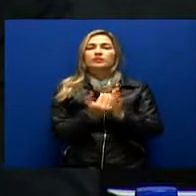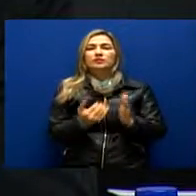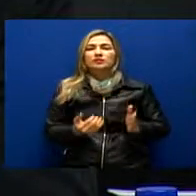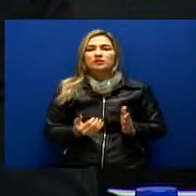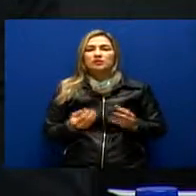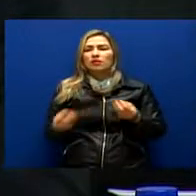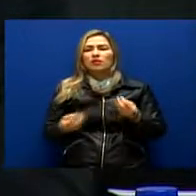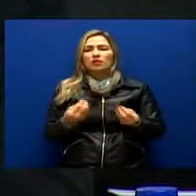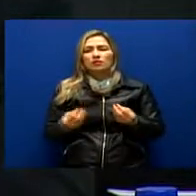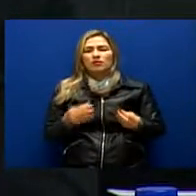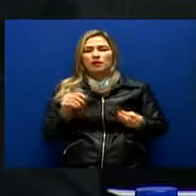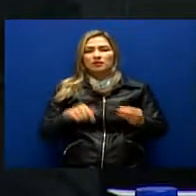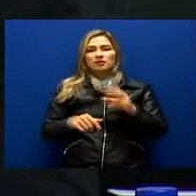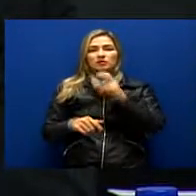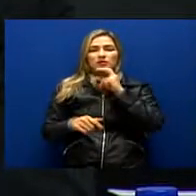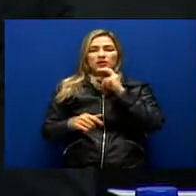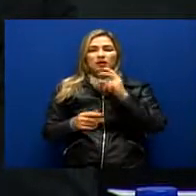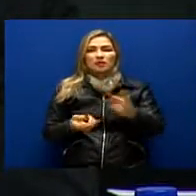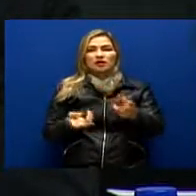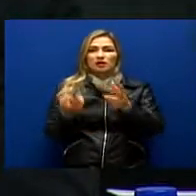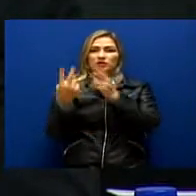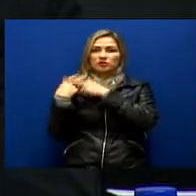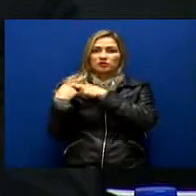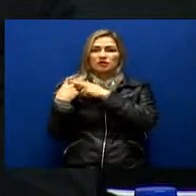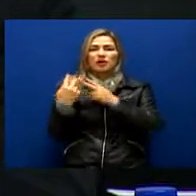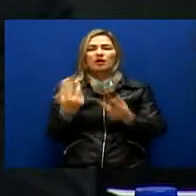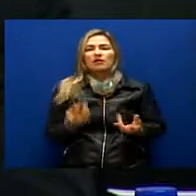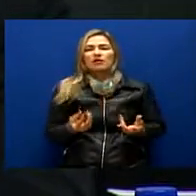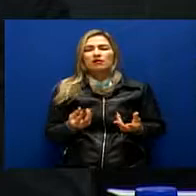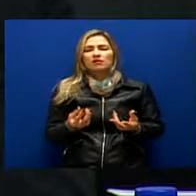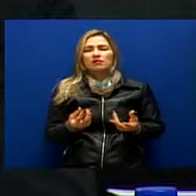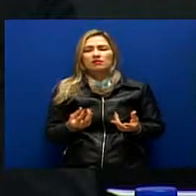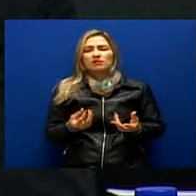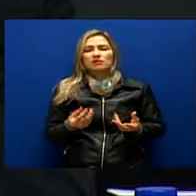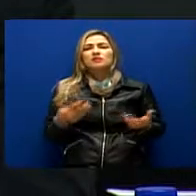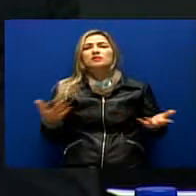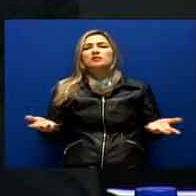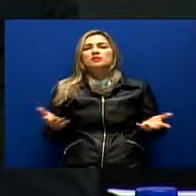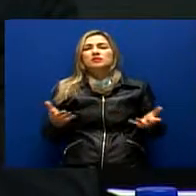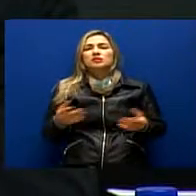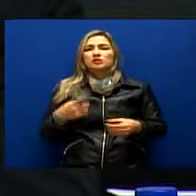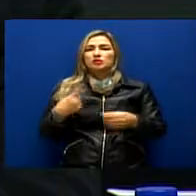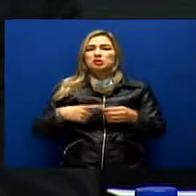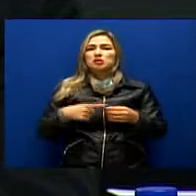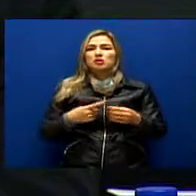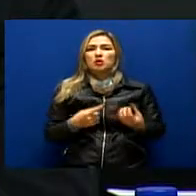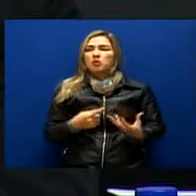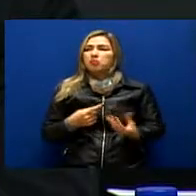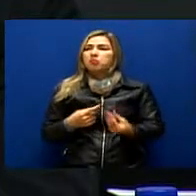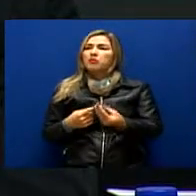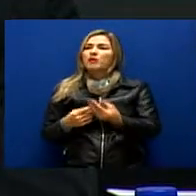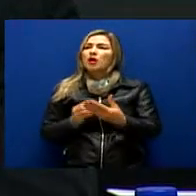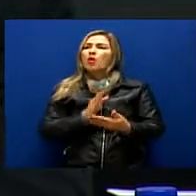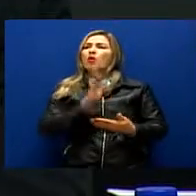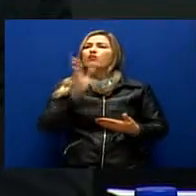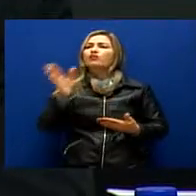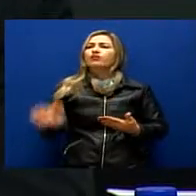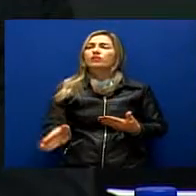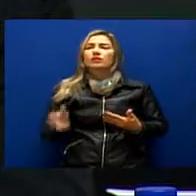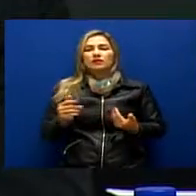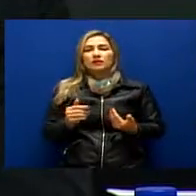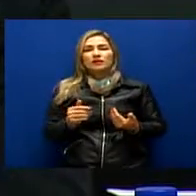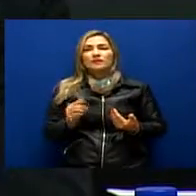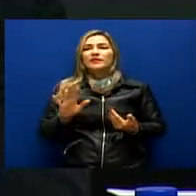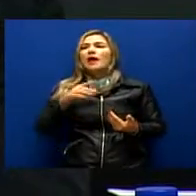de Sorocaba, ou você mesmo, a gente aqui junto, quando a responsabilidade é nossa, vai lá para outra cidade, porque não tem tratamento aqui em Sorocaba, a pessoa já